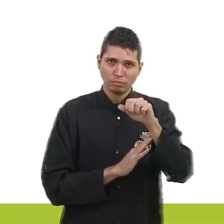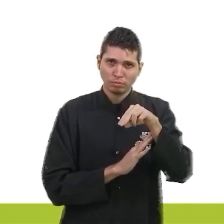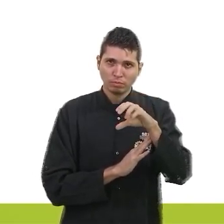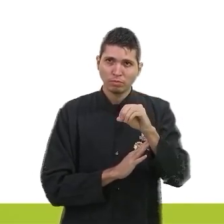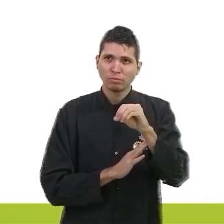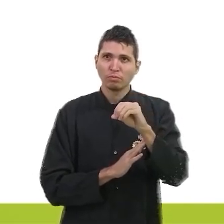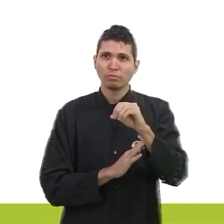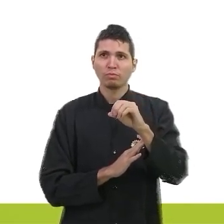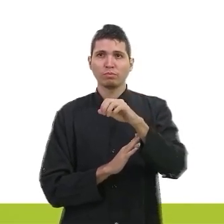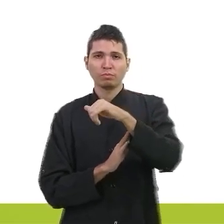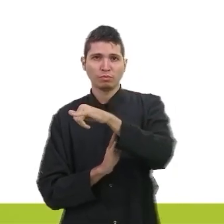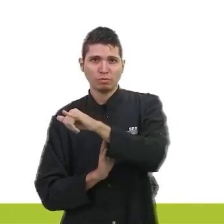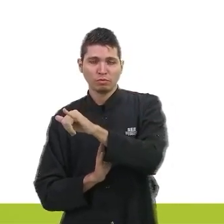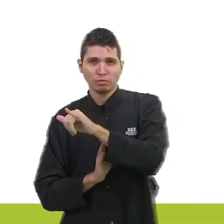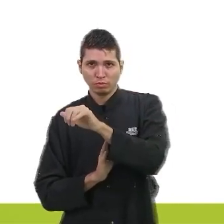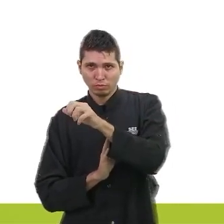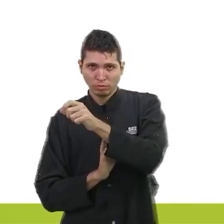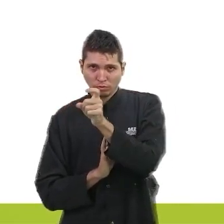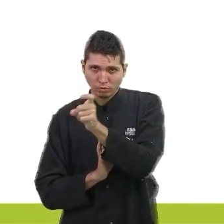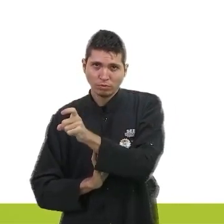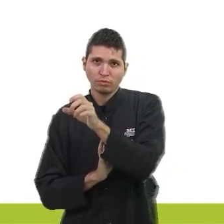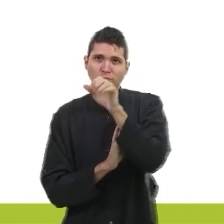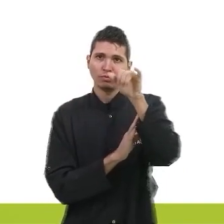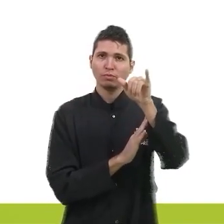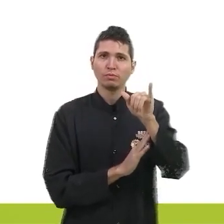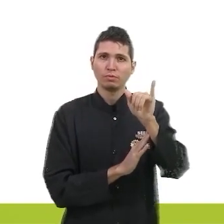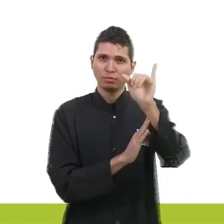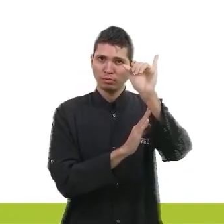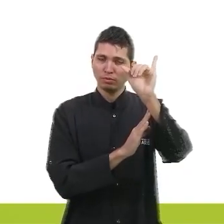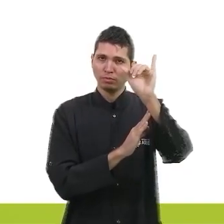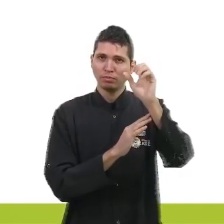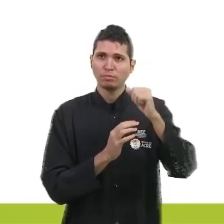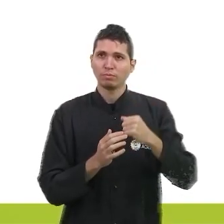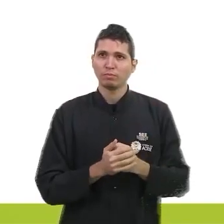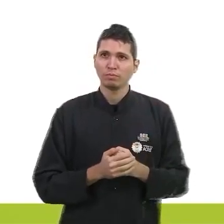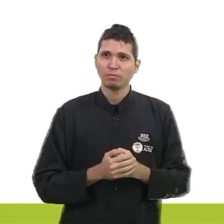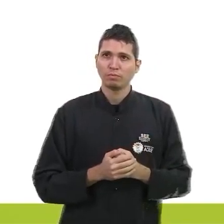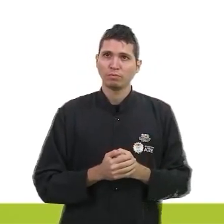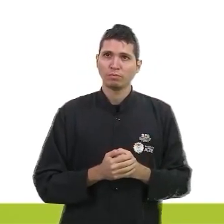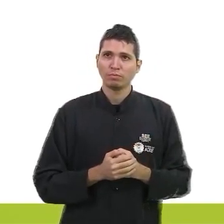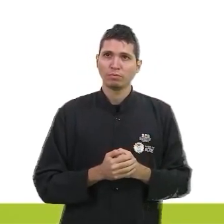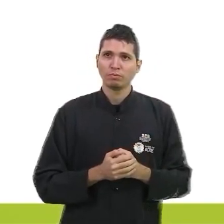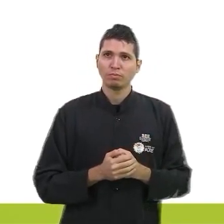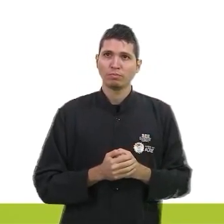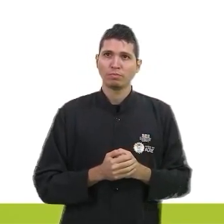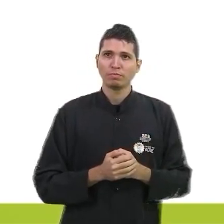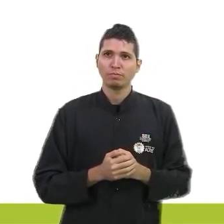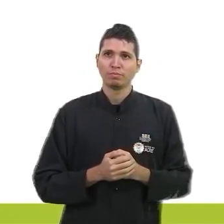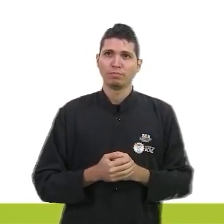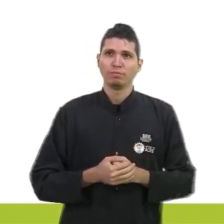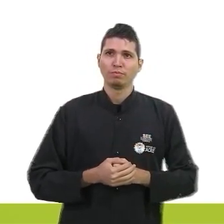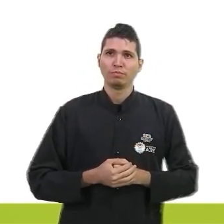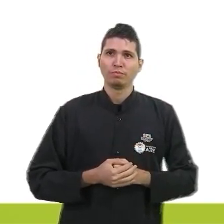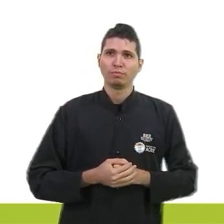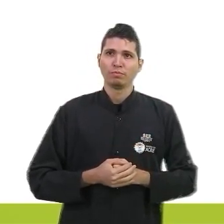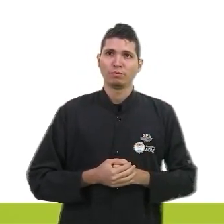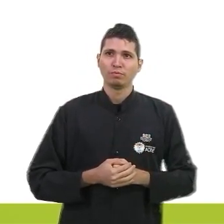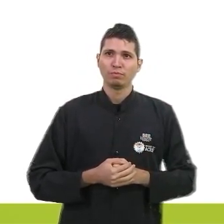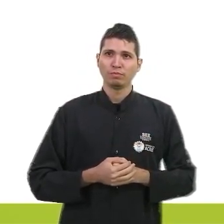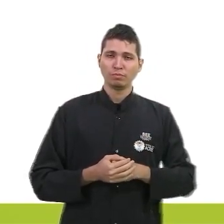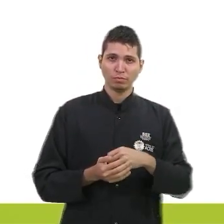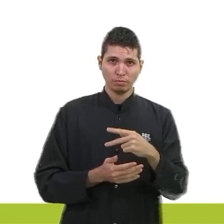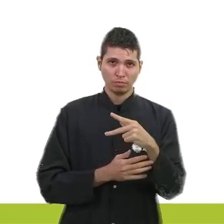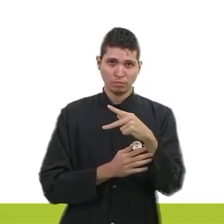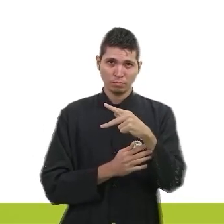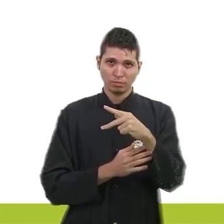Eu projeto o ponto P no eixo dos x aqui, ponto P. Okay? E esse ponto